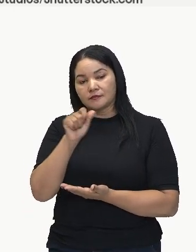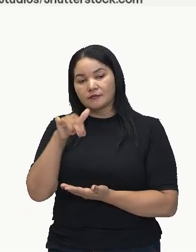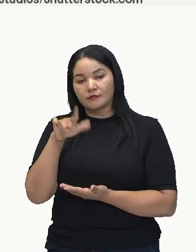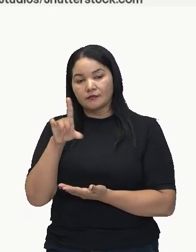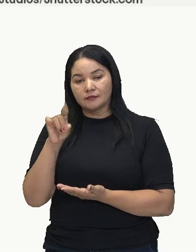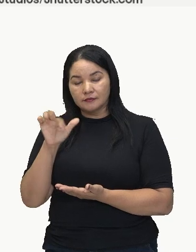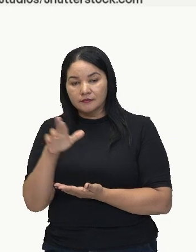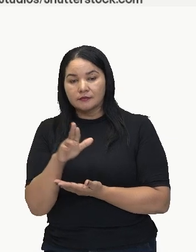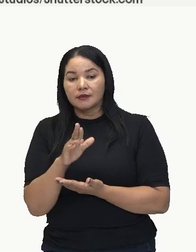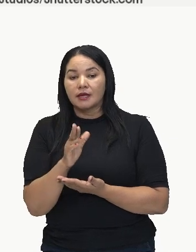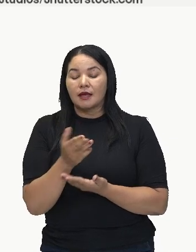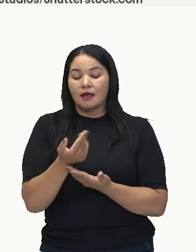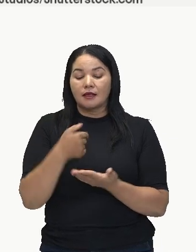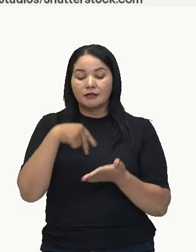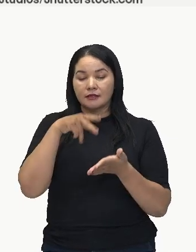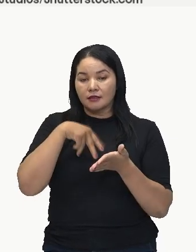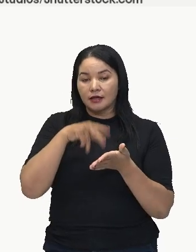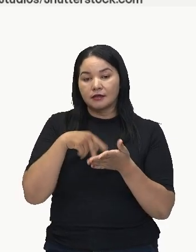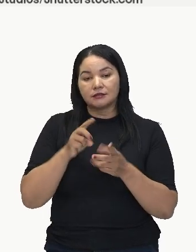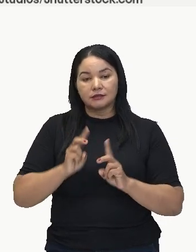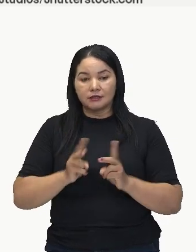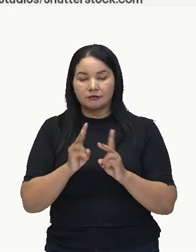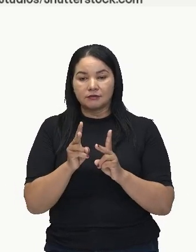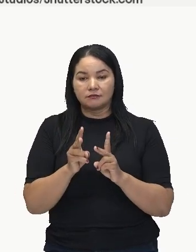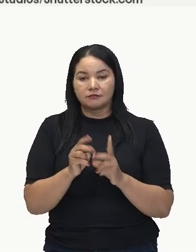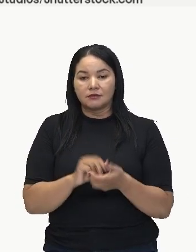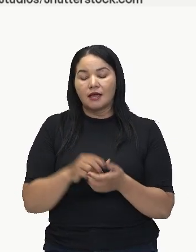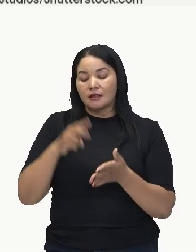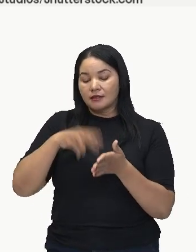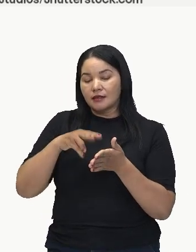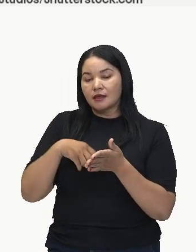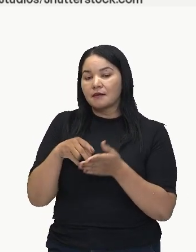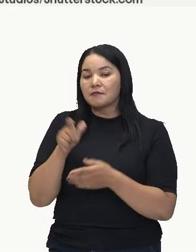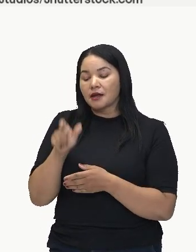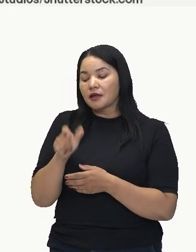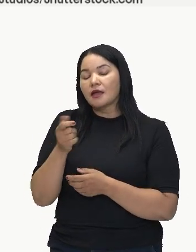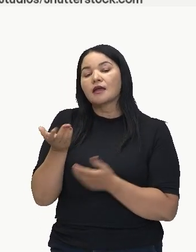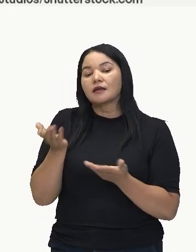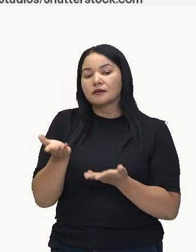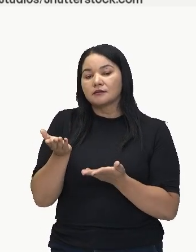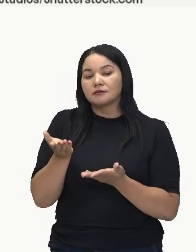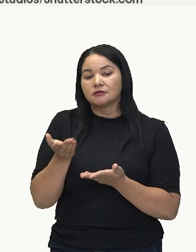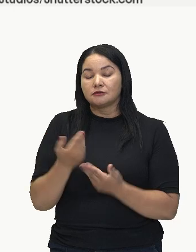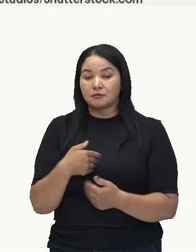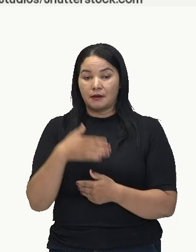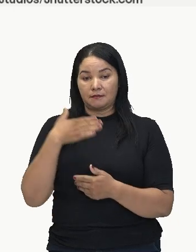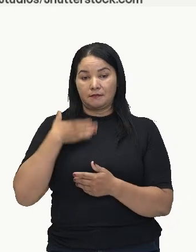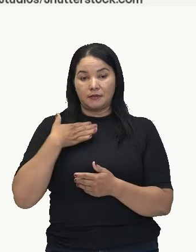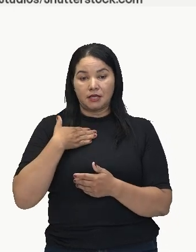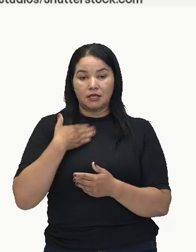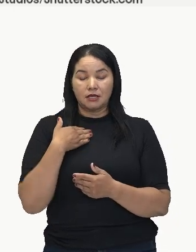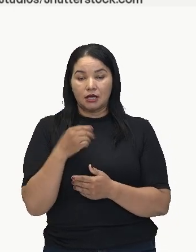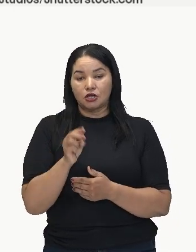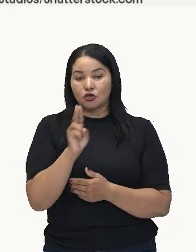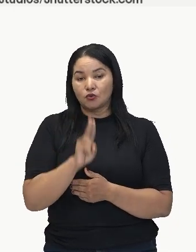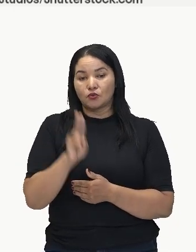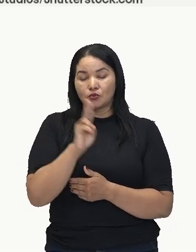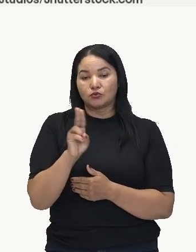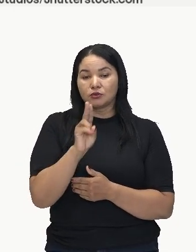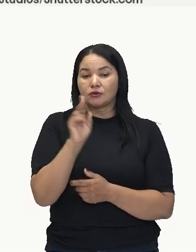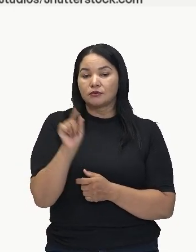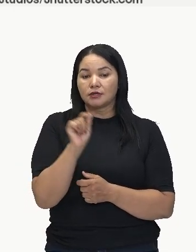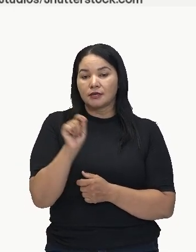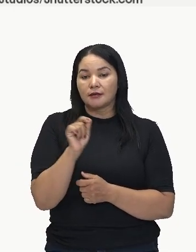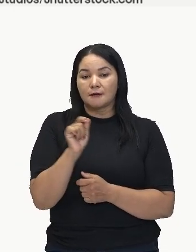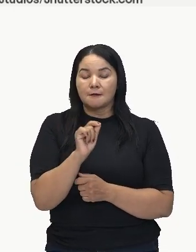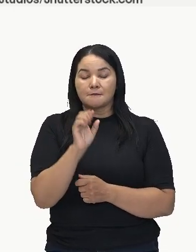Né? Para quem lê o periódico? Para quem? Para mim. Então, aqui nós temos o que, pessoal? Um